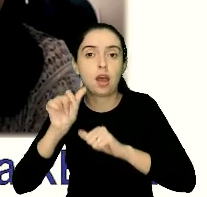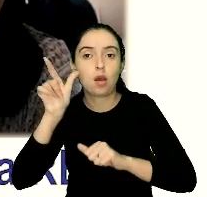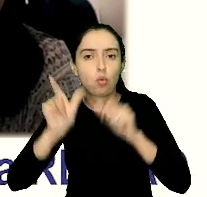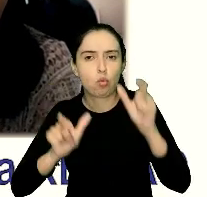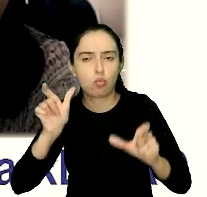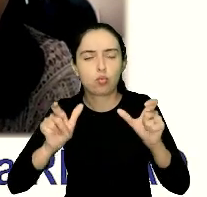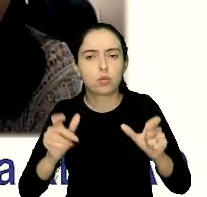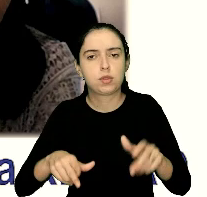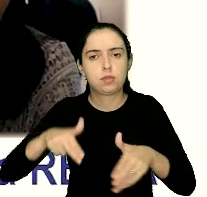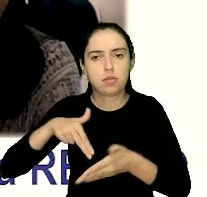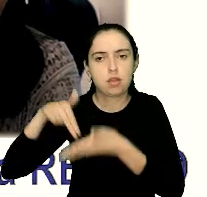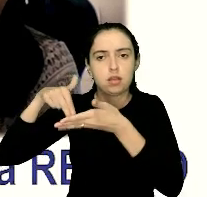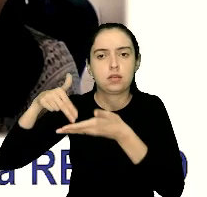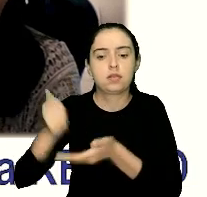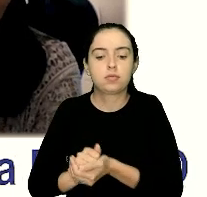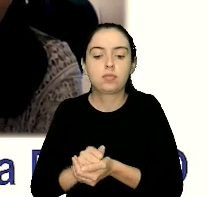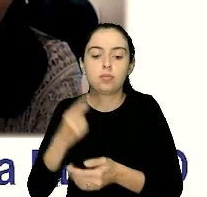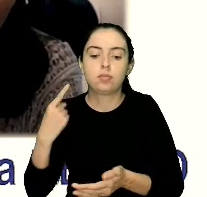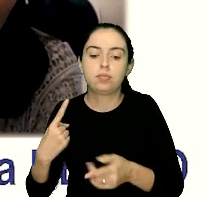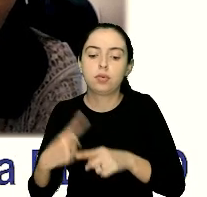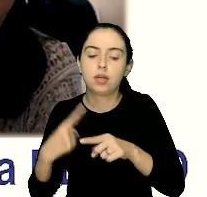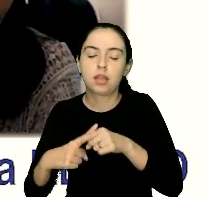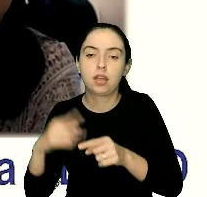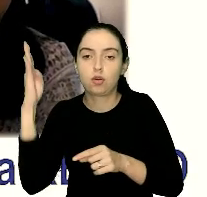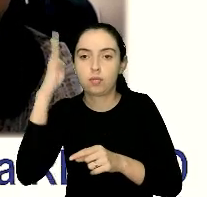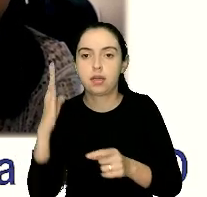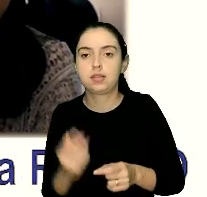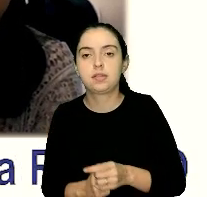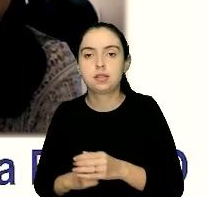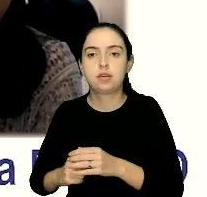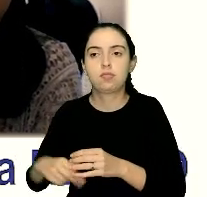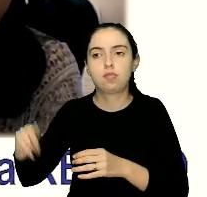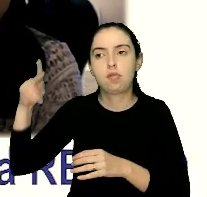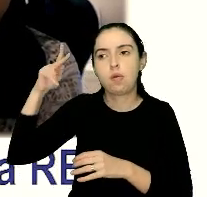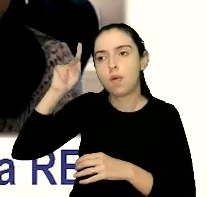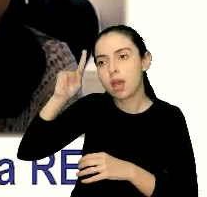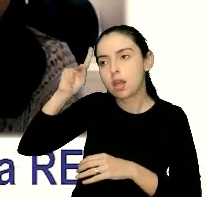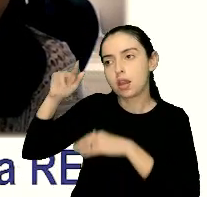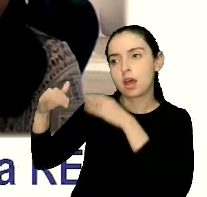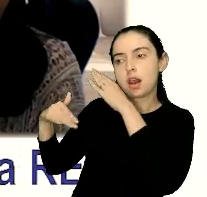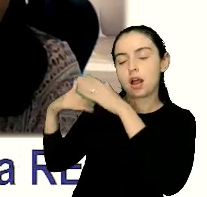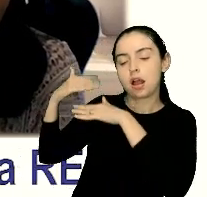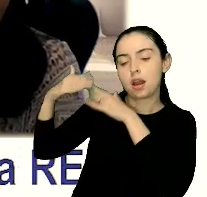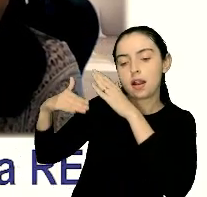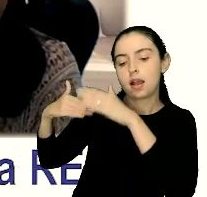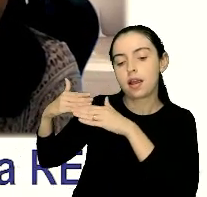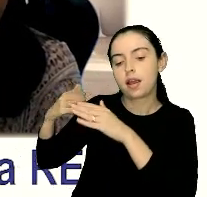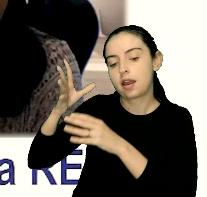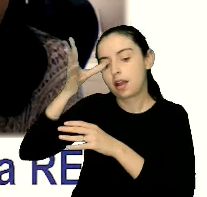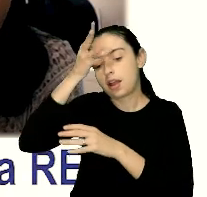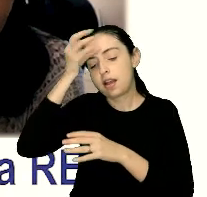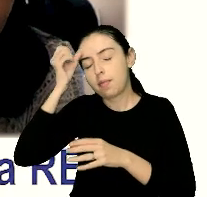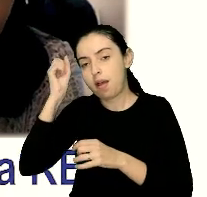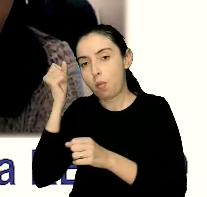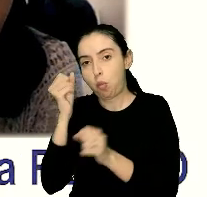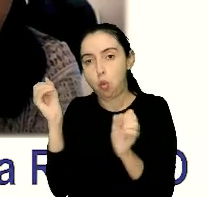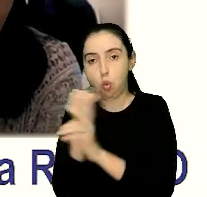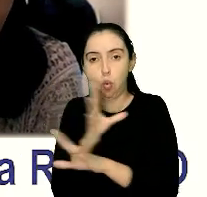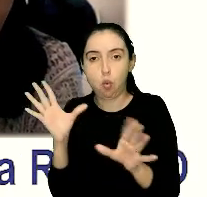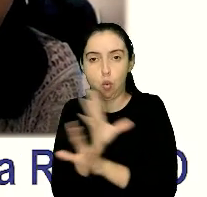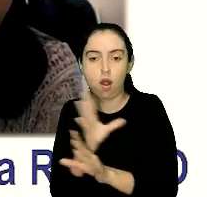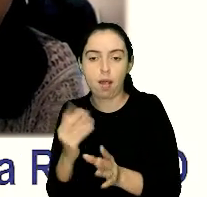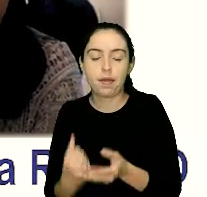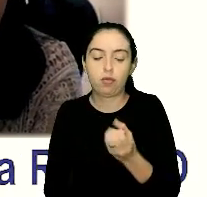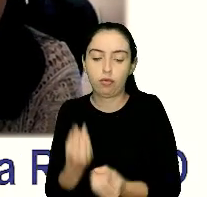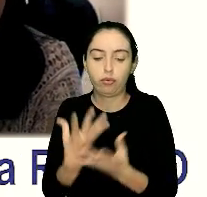Brasil tem a tradição, nesta nossa área, de apagar incêndios. Isso significa que, depois que